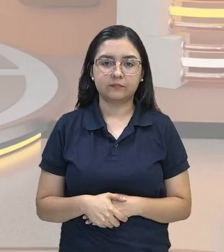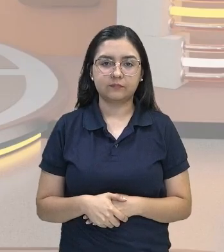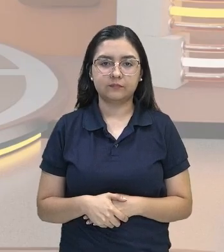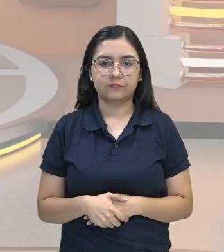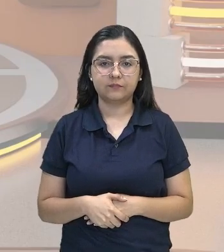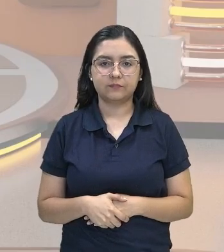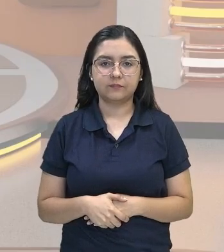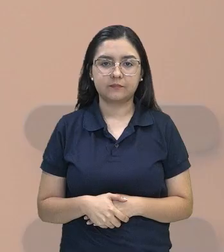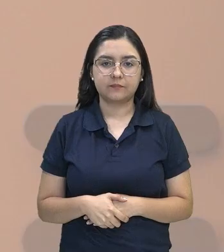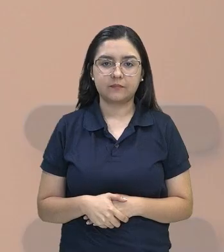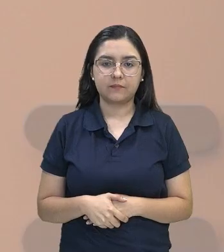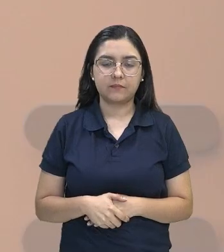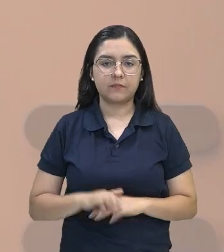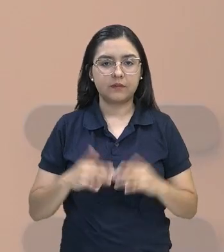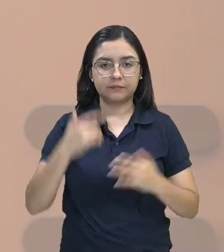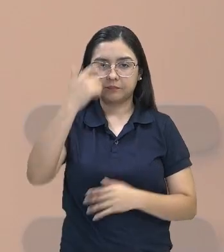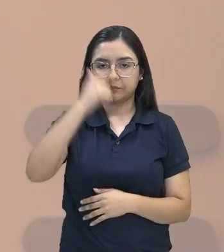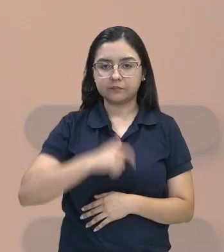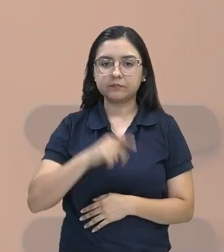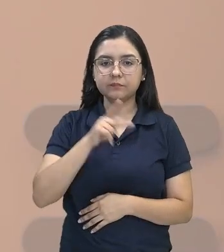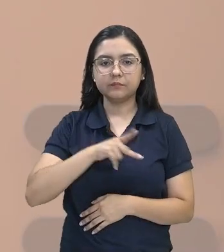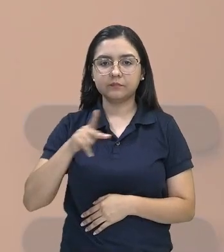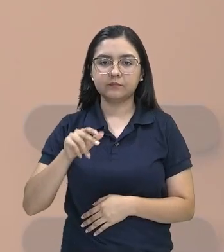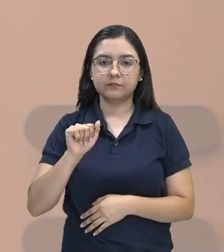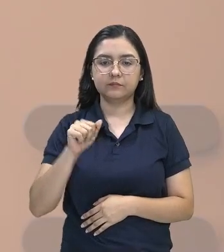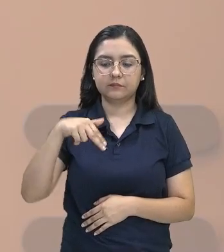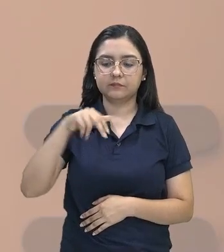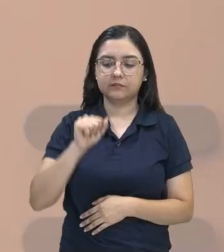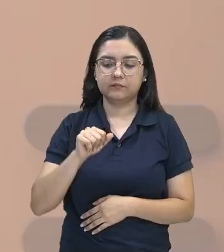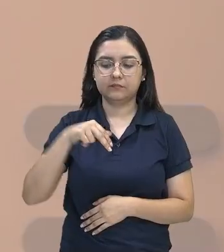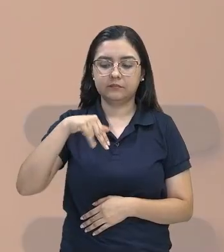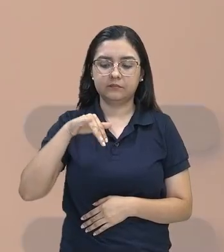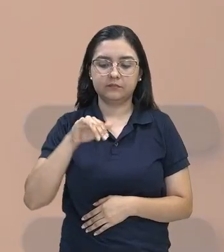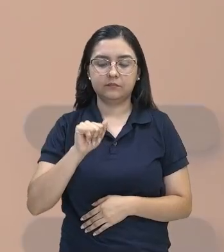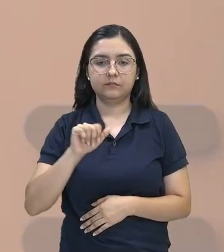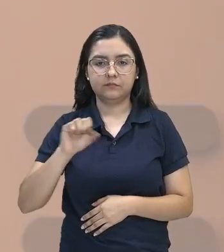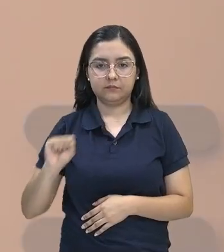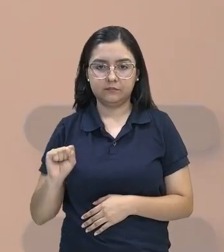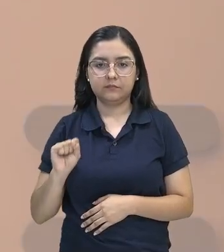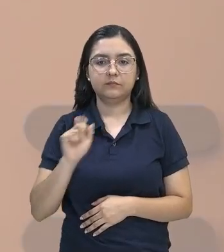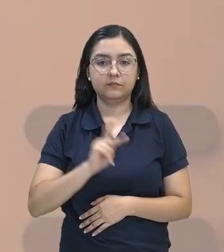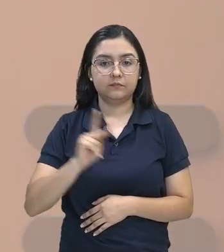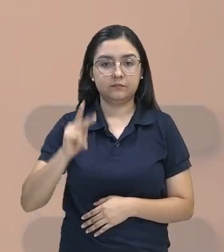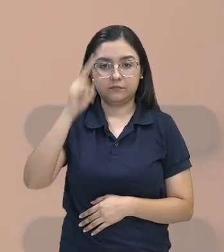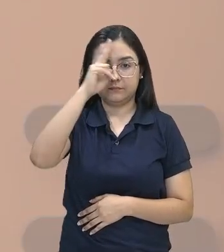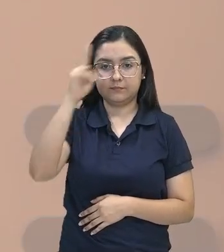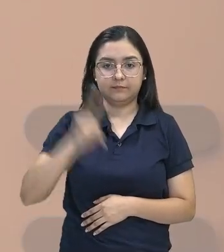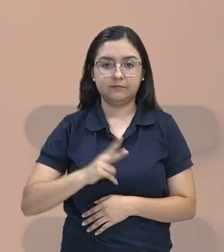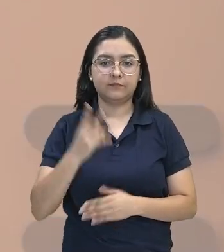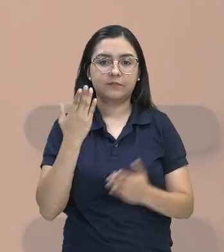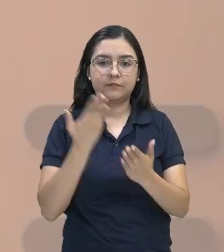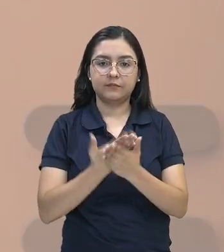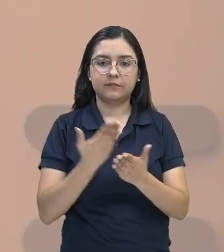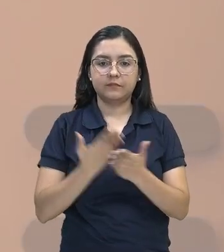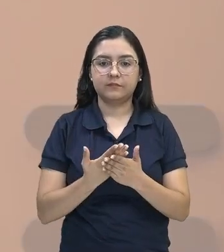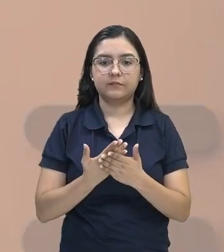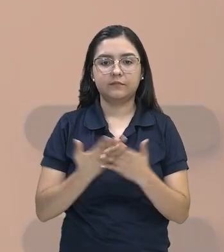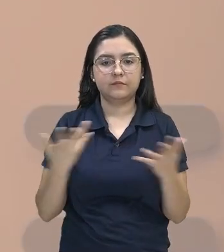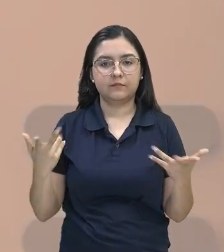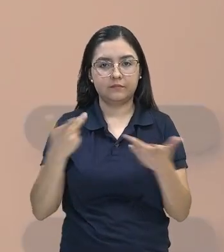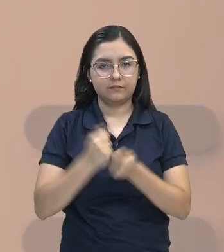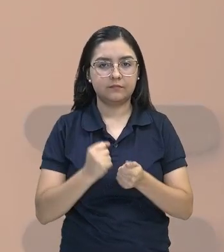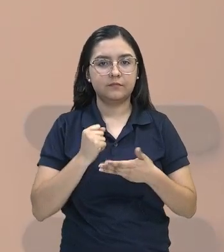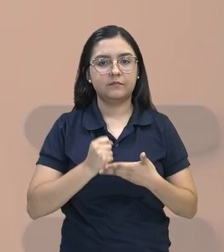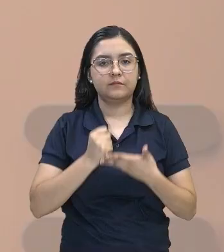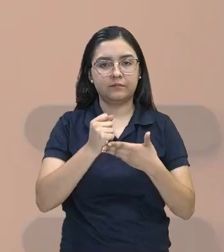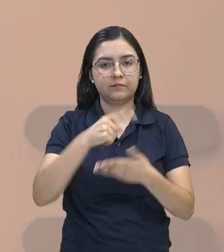História. E eu sou o professor Ananias Carvalho e serei o seu professor de História nessa aula maravilhosa que tenho certeza que vai